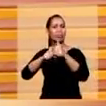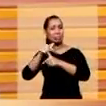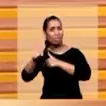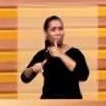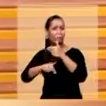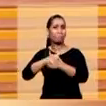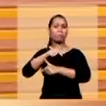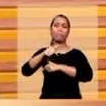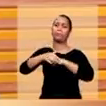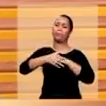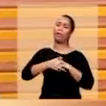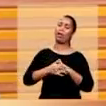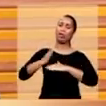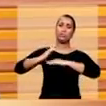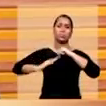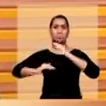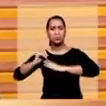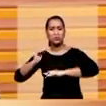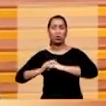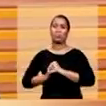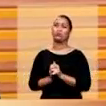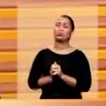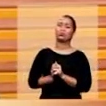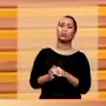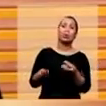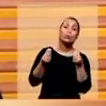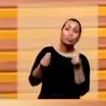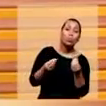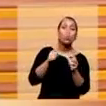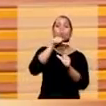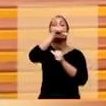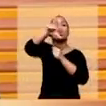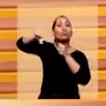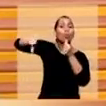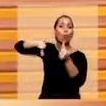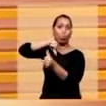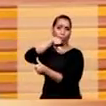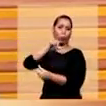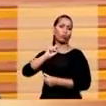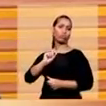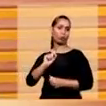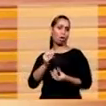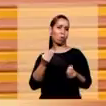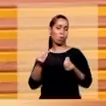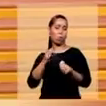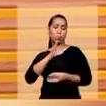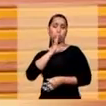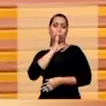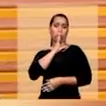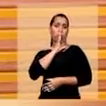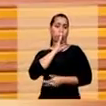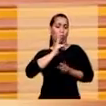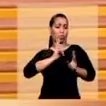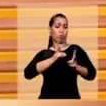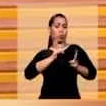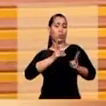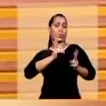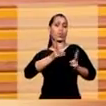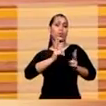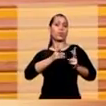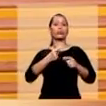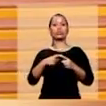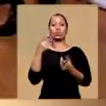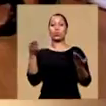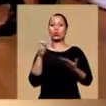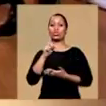outro mercado, por uma outra função. Como é que eu faço essa mudança? O que você recomenda? Fica quieto, a situação